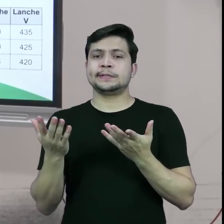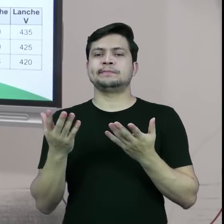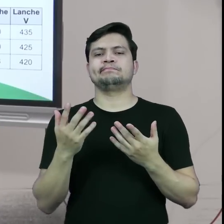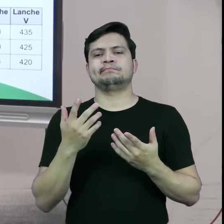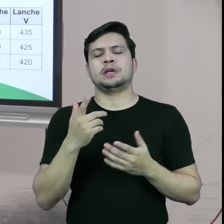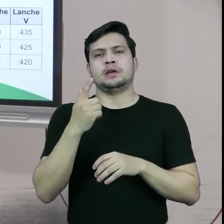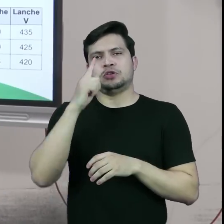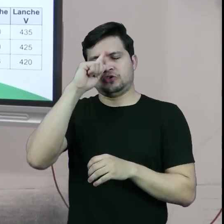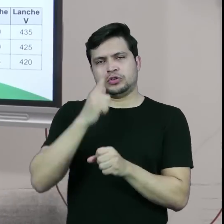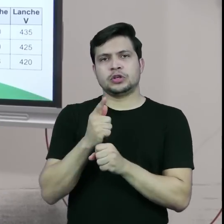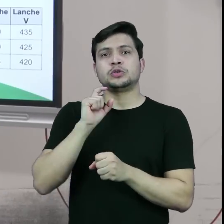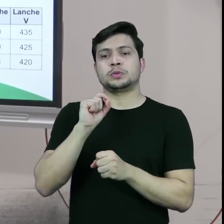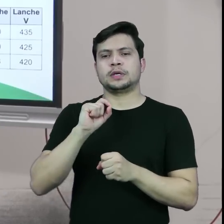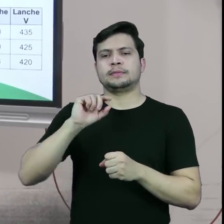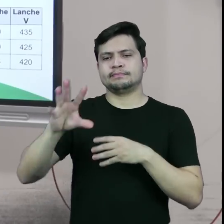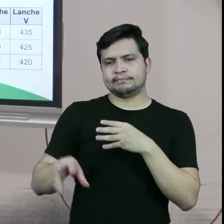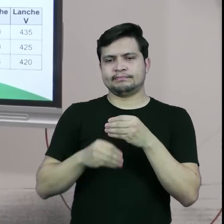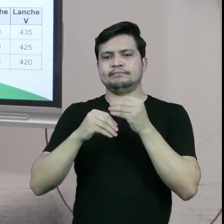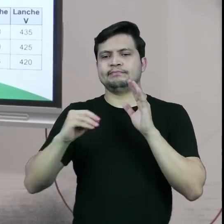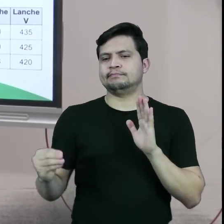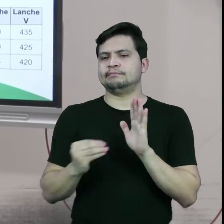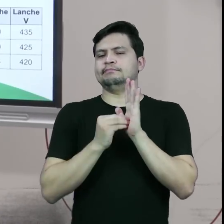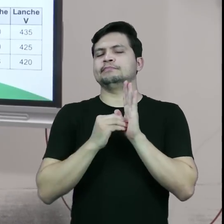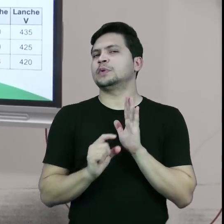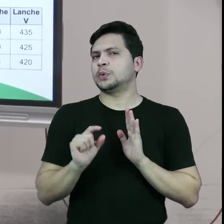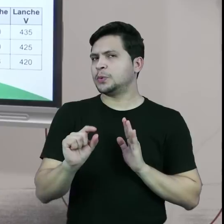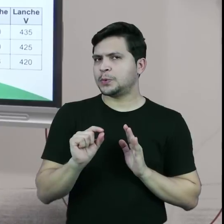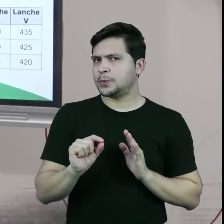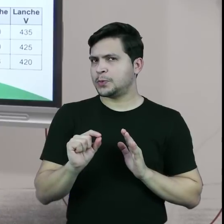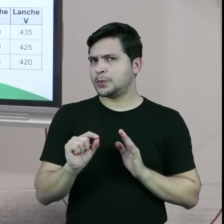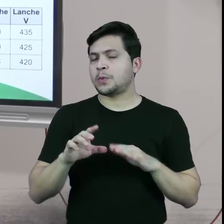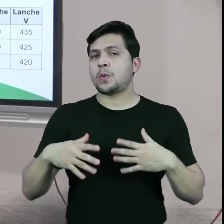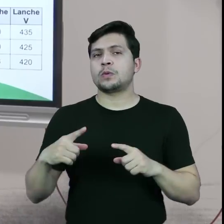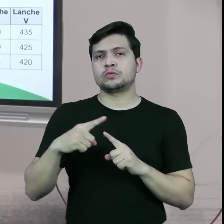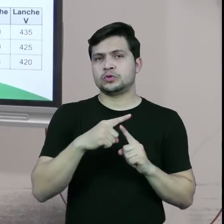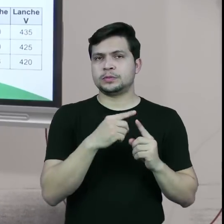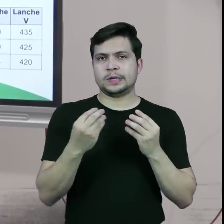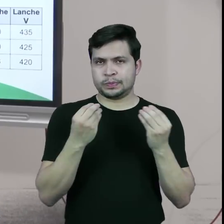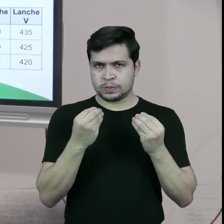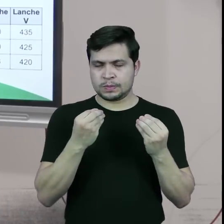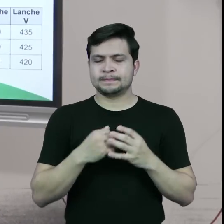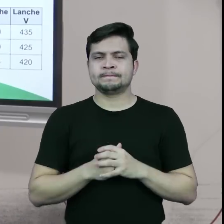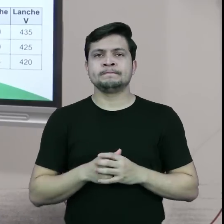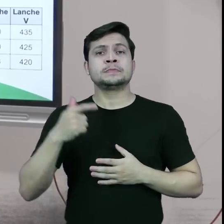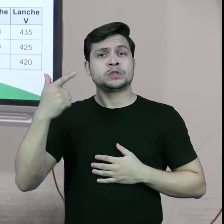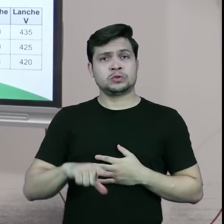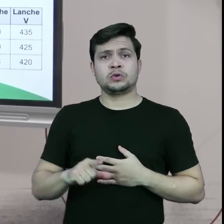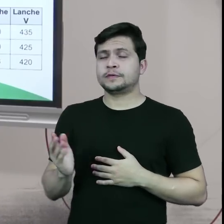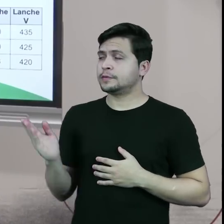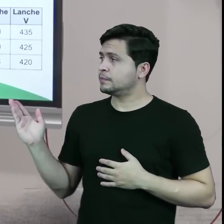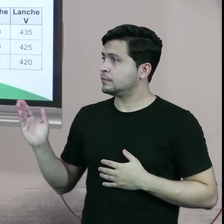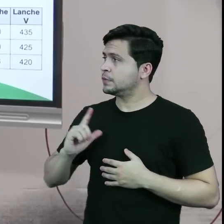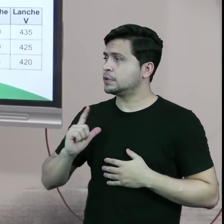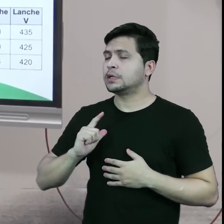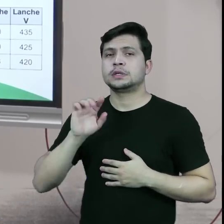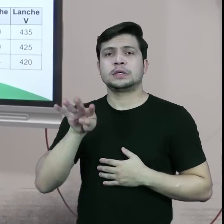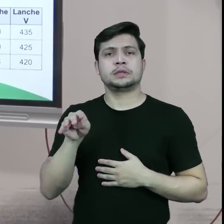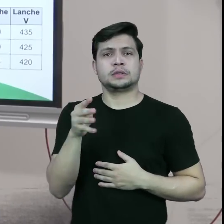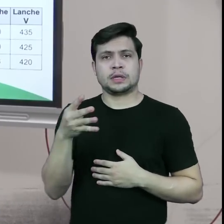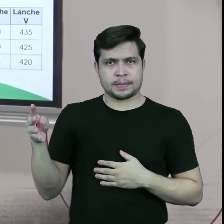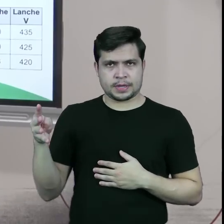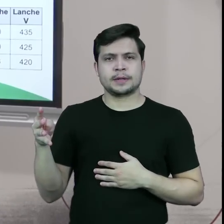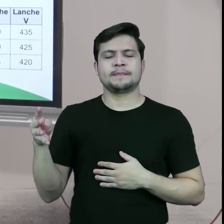próxima. Próxima questão, questão 174, agora de 2021, também em primeira aplicação. Uma rede de hamburgueria tem 3 franquias em